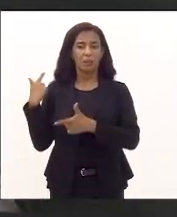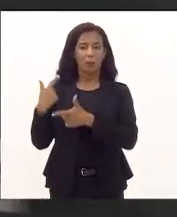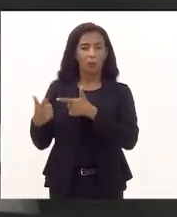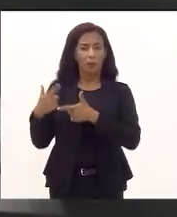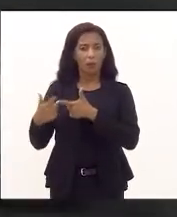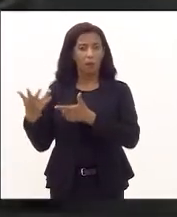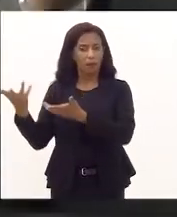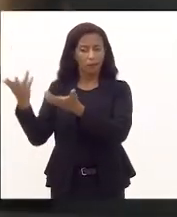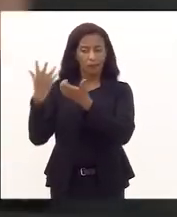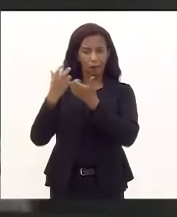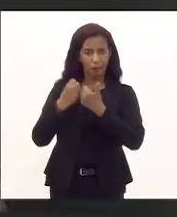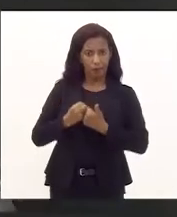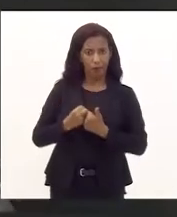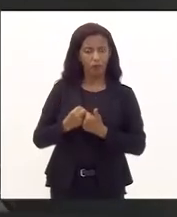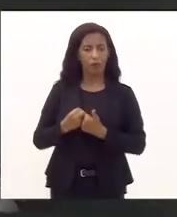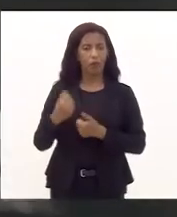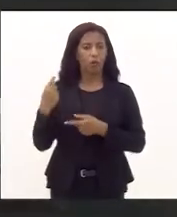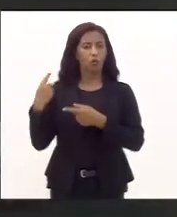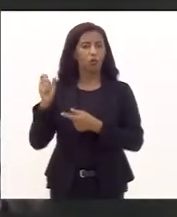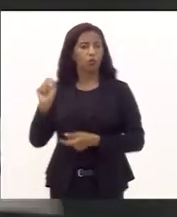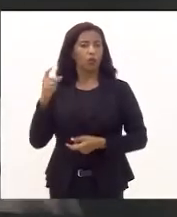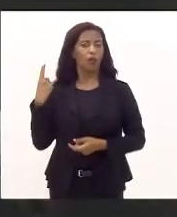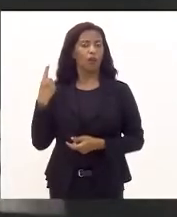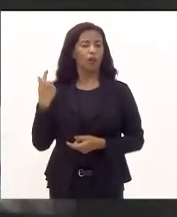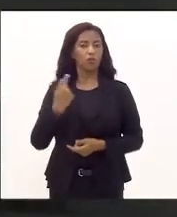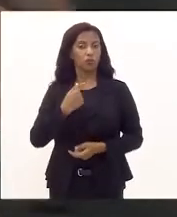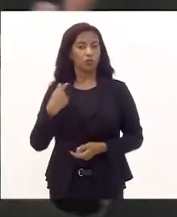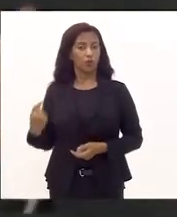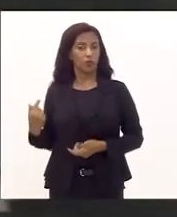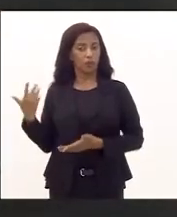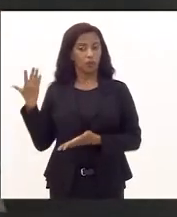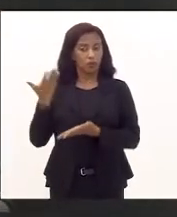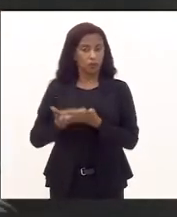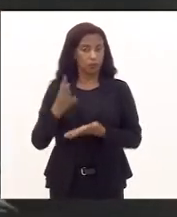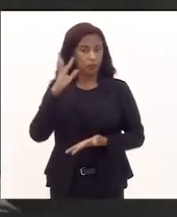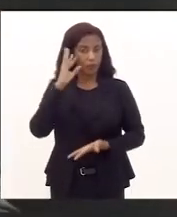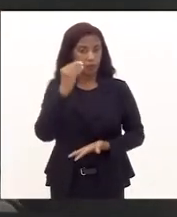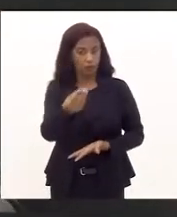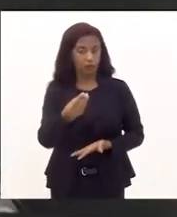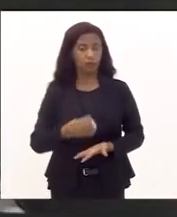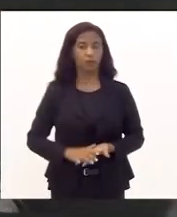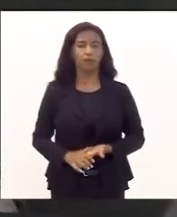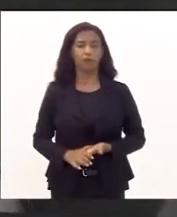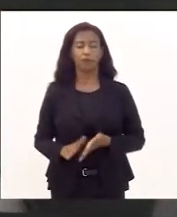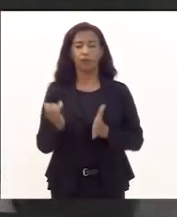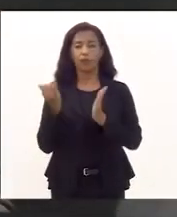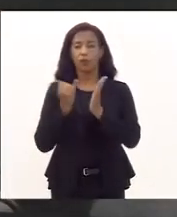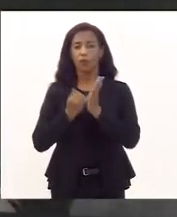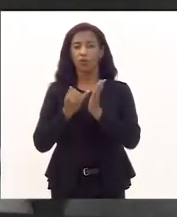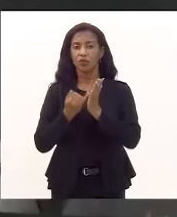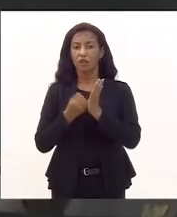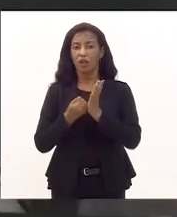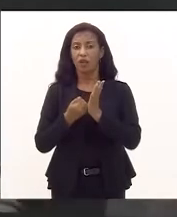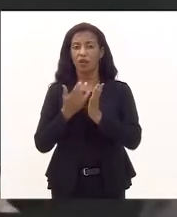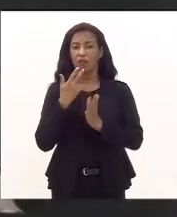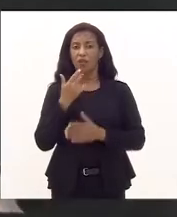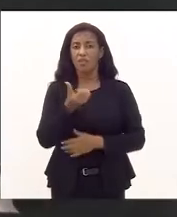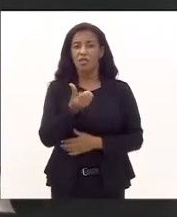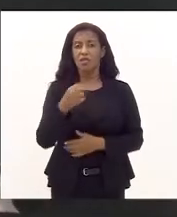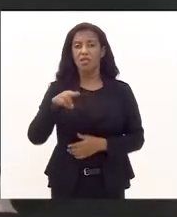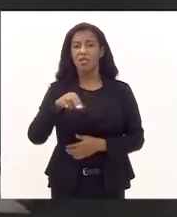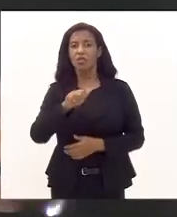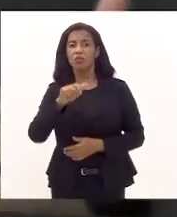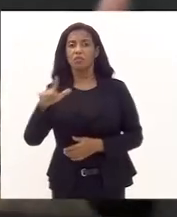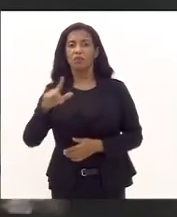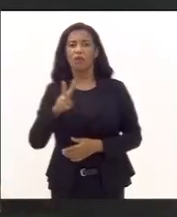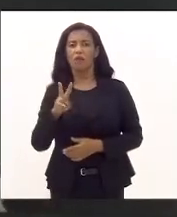desgraça do governador passado, que deixou essa bomba para ele tentar solucionar, o edital previa 6 mil